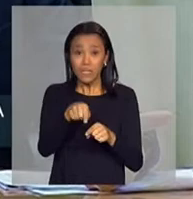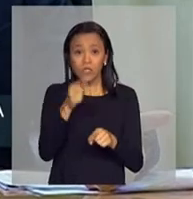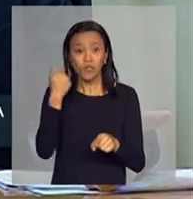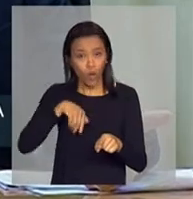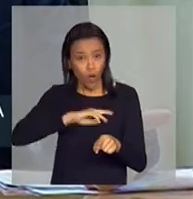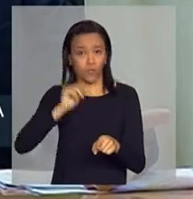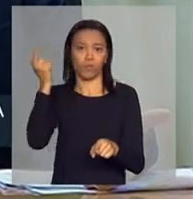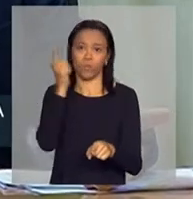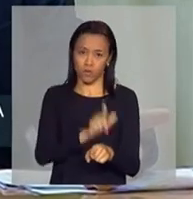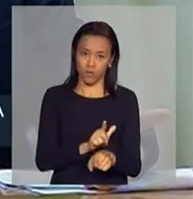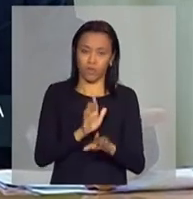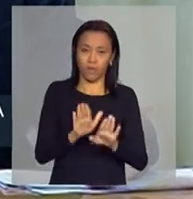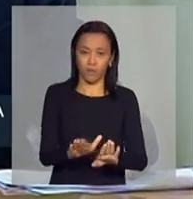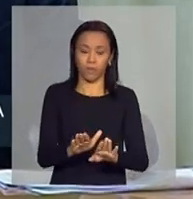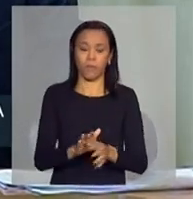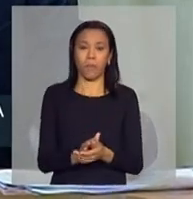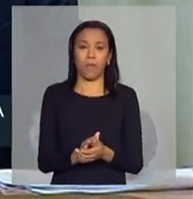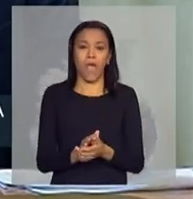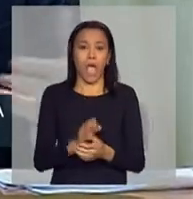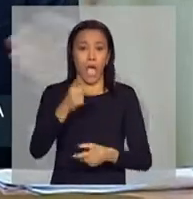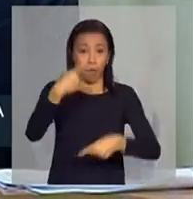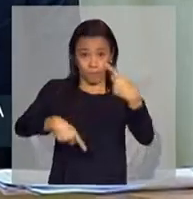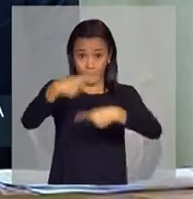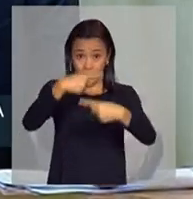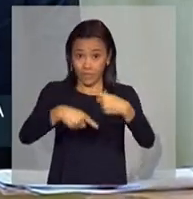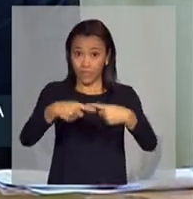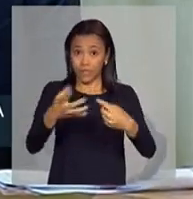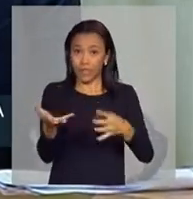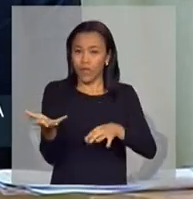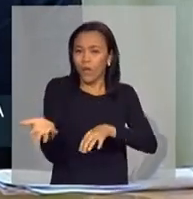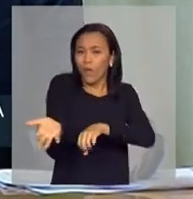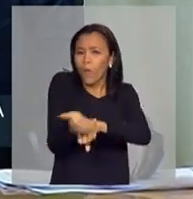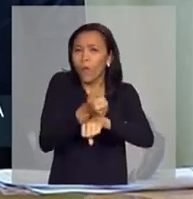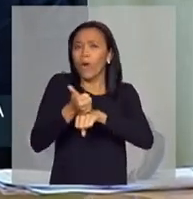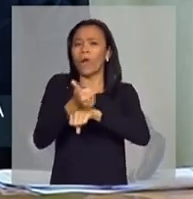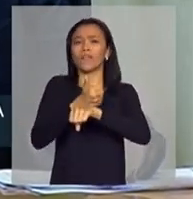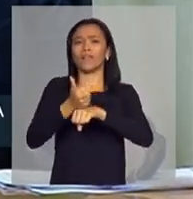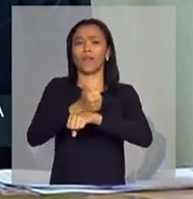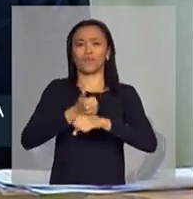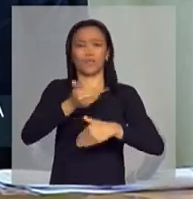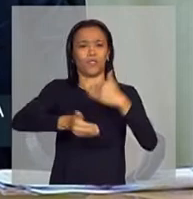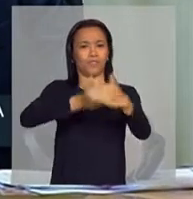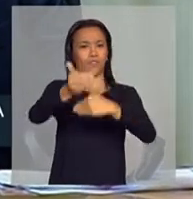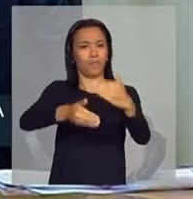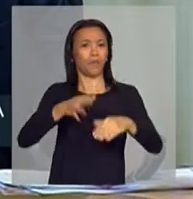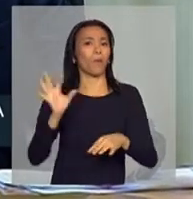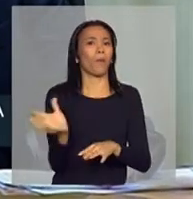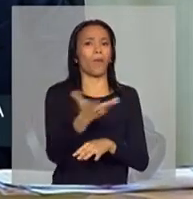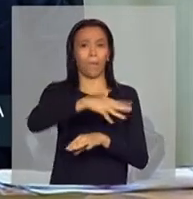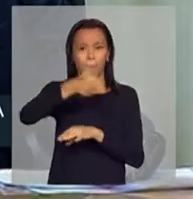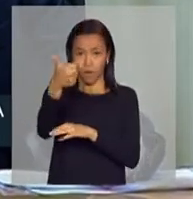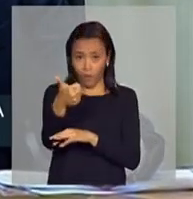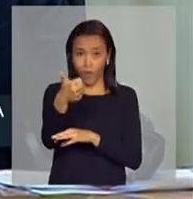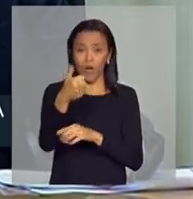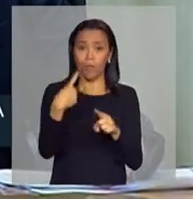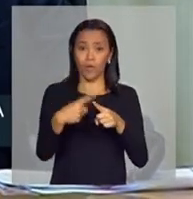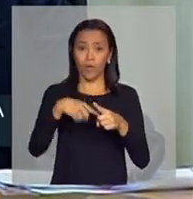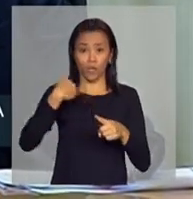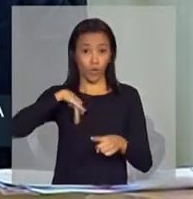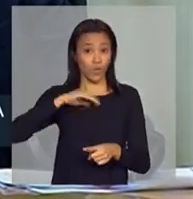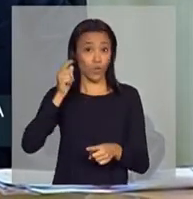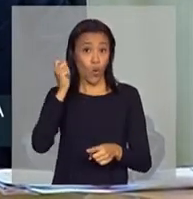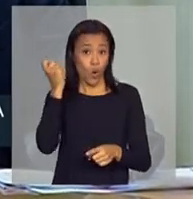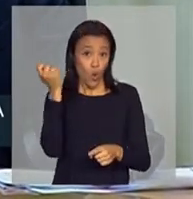obtido então por isso que eu disse a qualidade do crescimento é melhor porque nós conseguimos finalmente